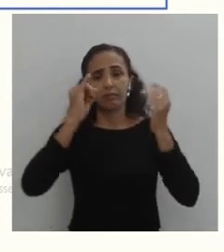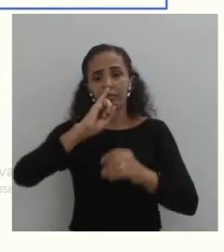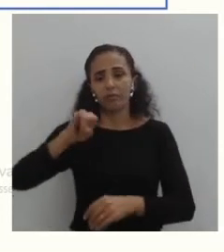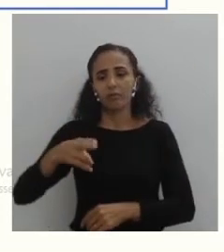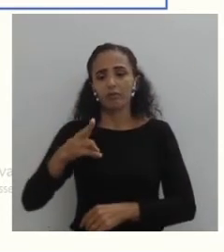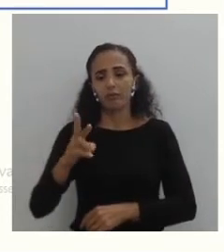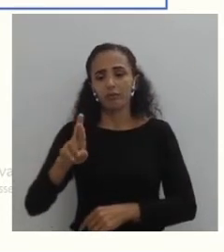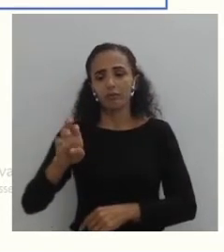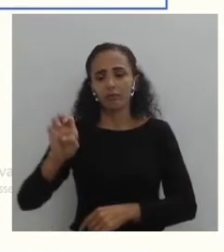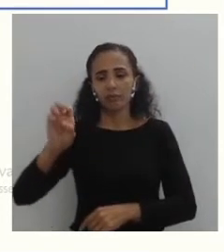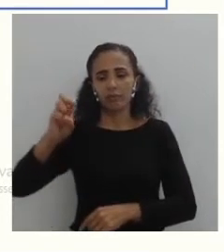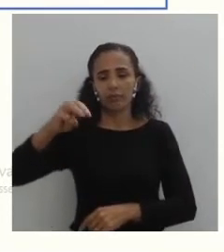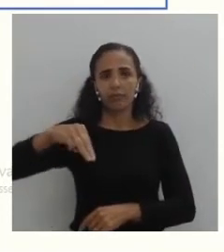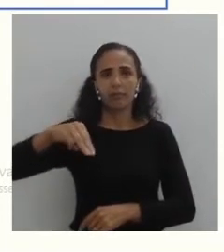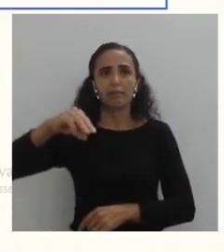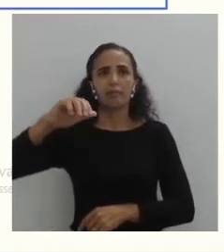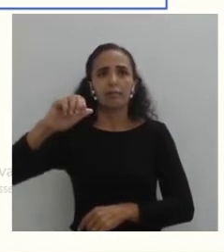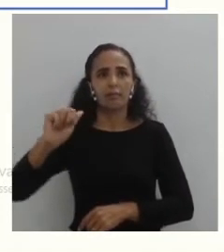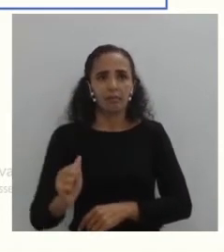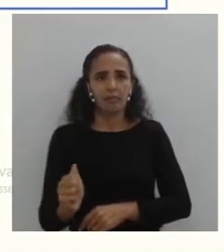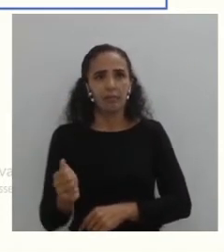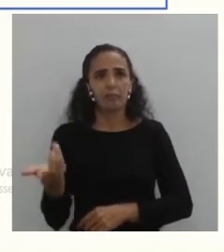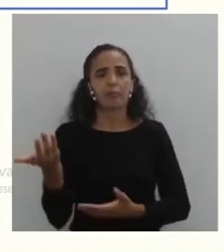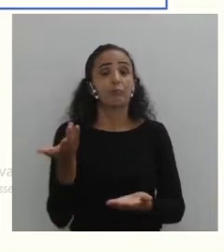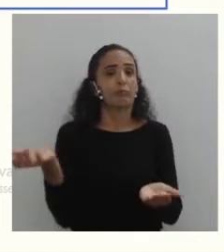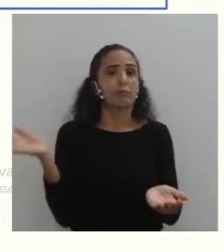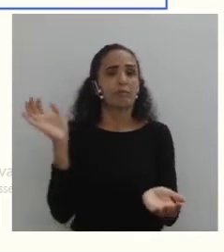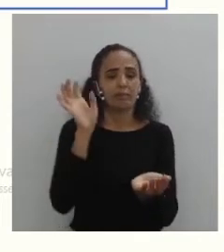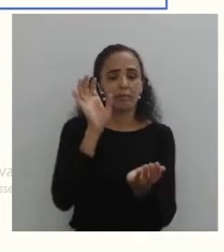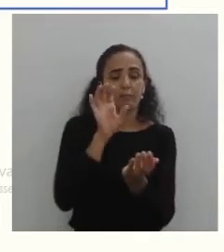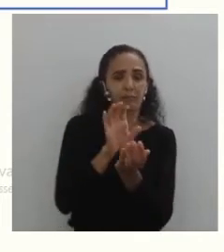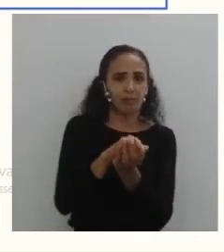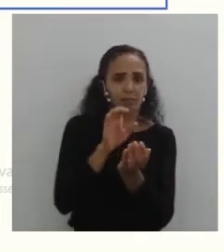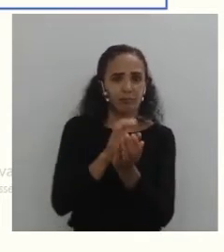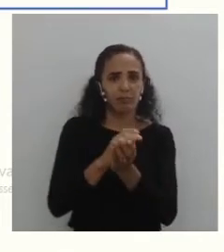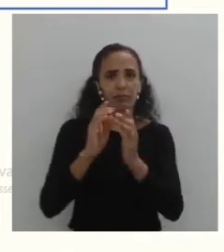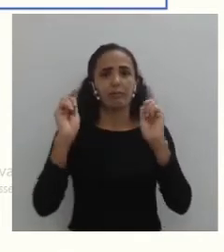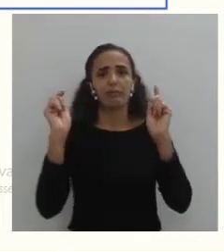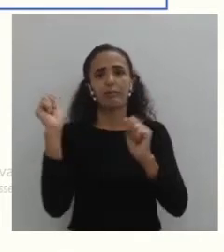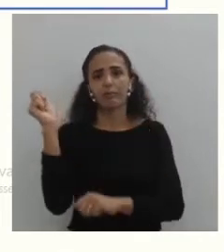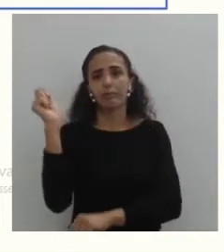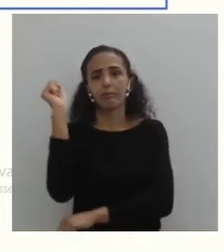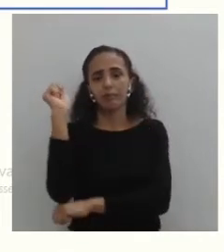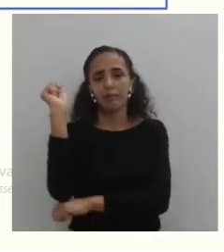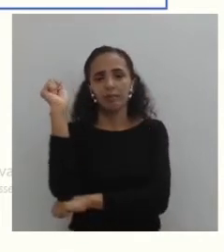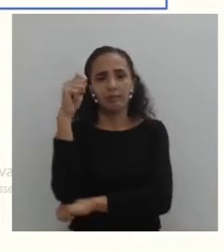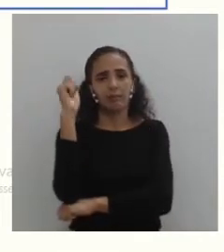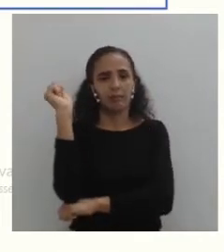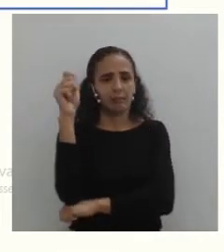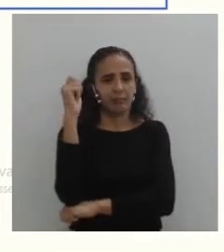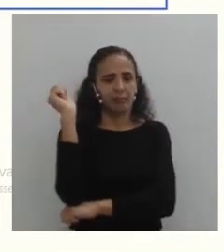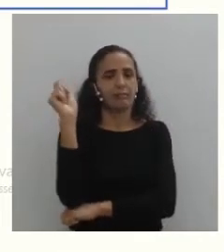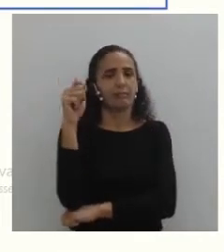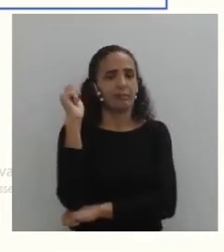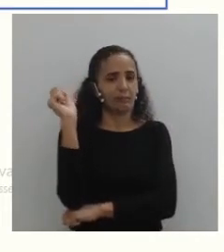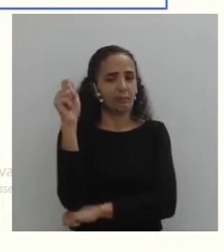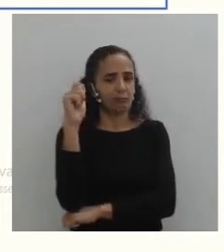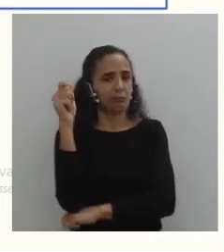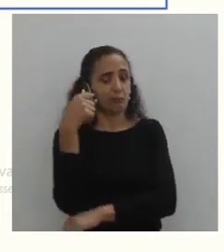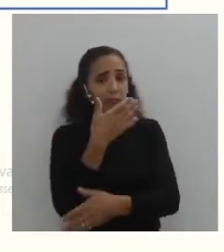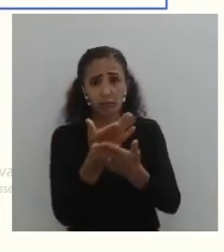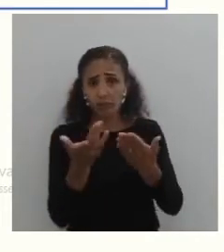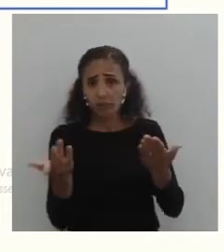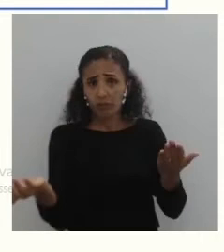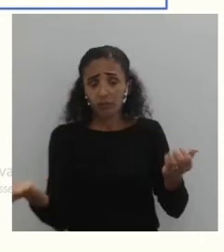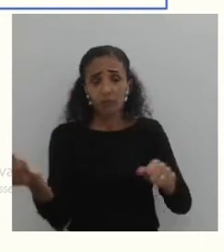Jurema, aliás, a festa da Jurema Sagrada em Abreu e Lima, Pernambuco. Olhem só as tradições religiosas.